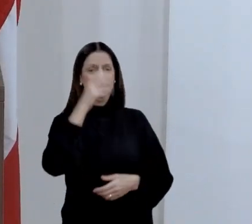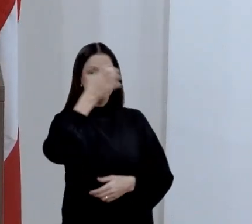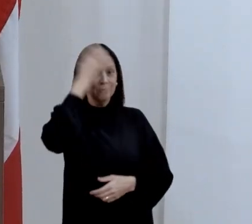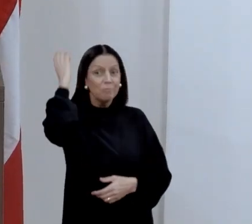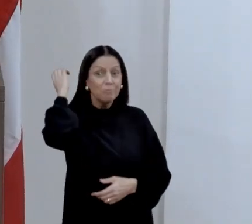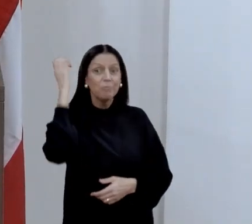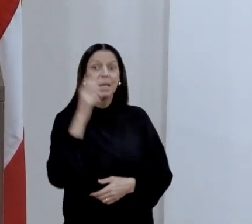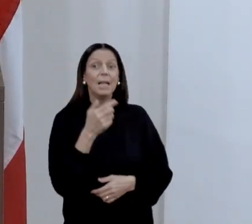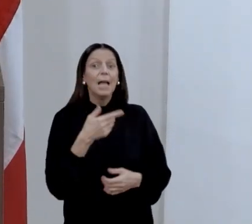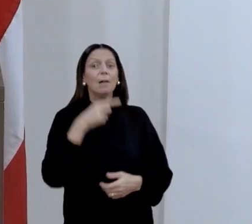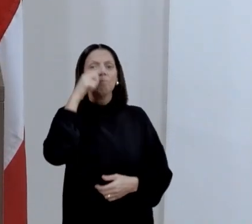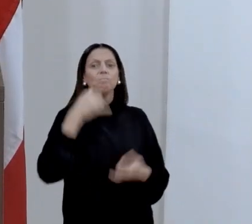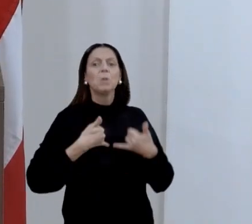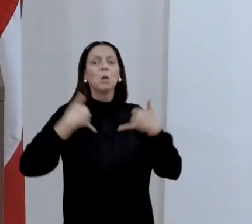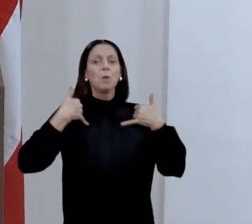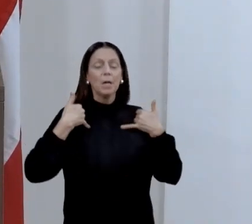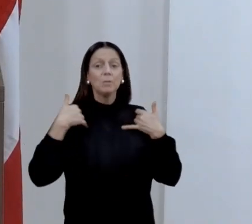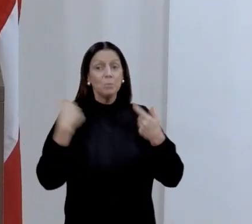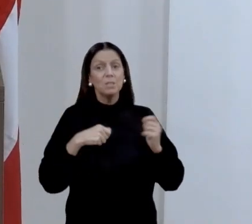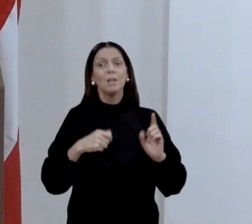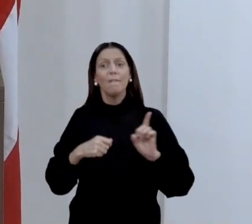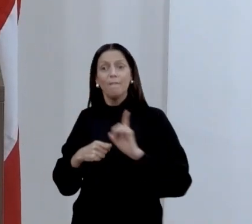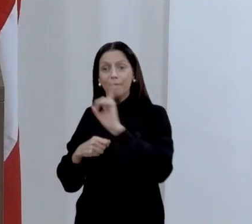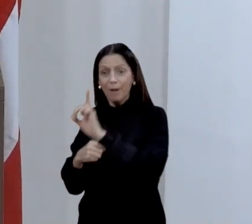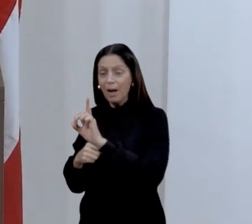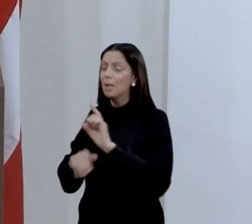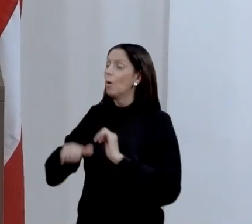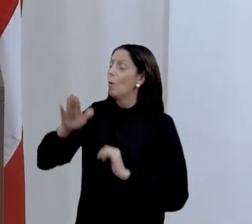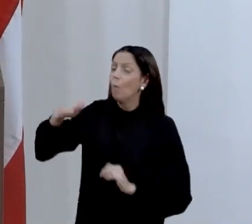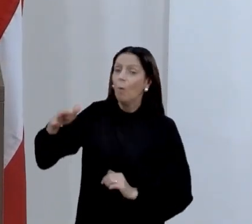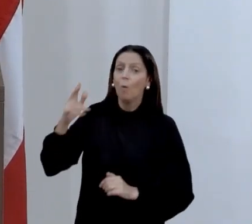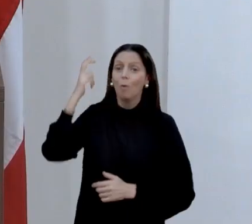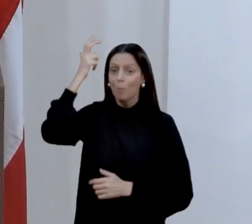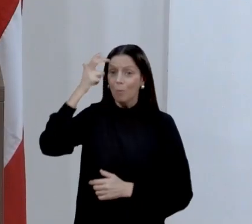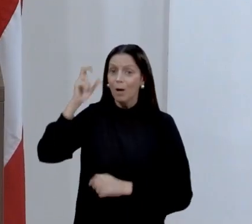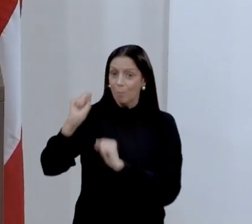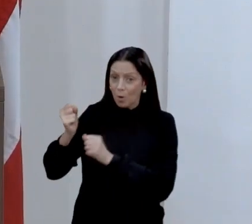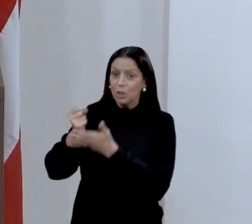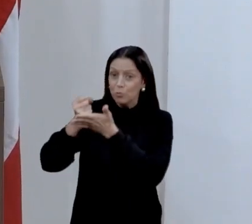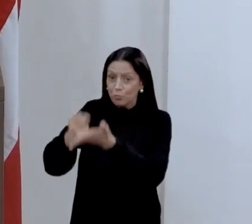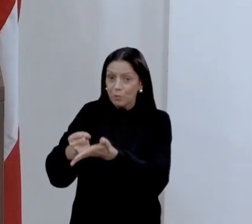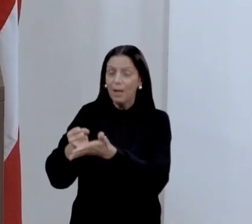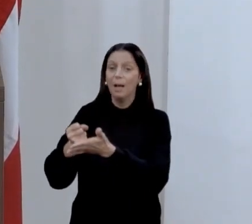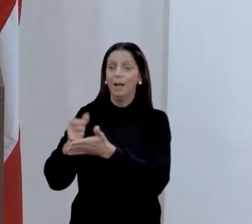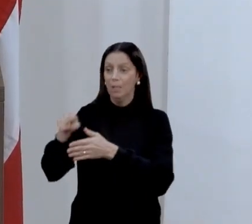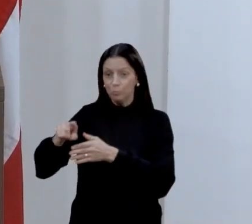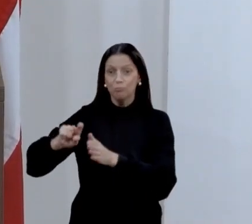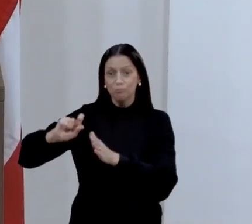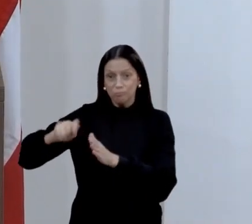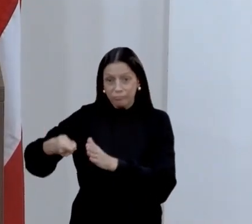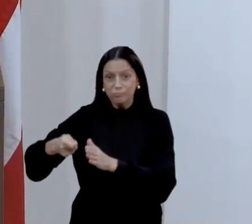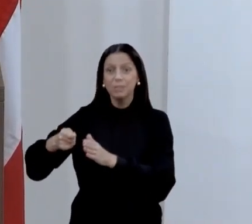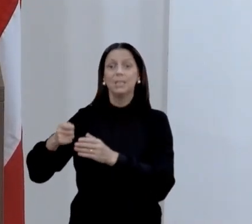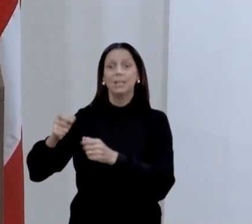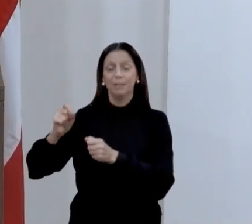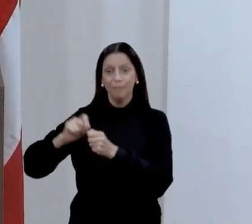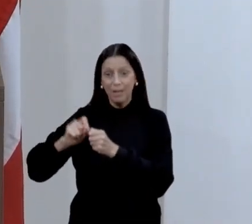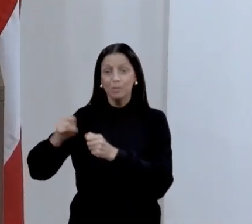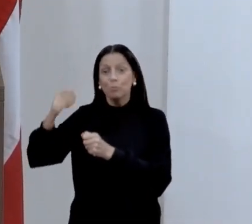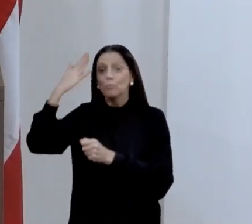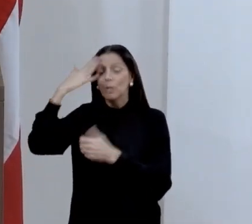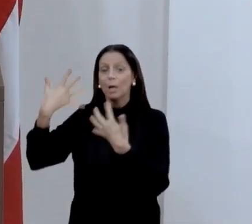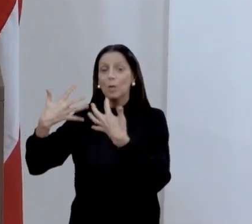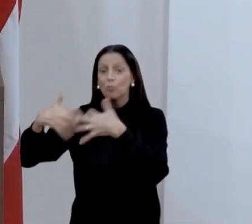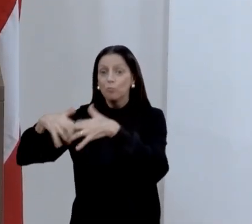amor de Deus, a gente não sabe o que fazer aqui, vem aqui funcionar como já fez da outras vezes. Então, eu acho muito arriscado o prefeito fazer o que ele